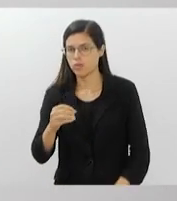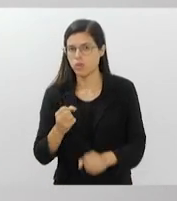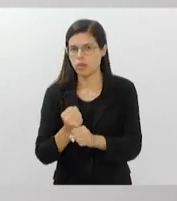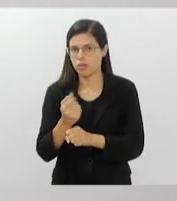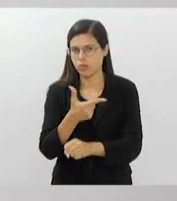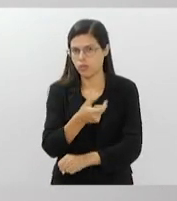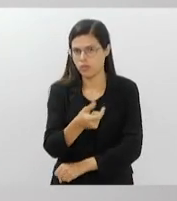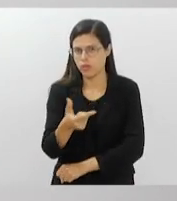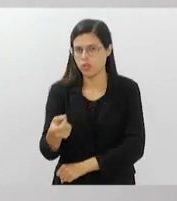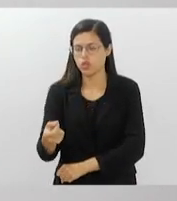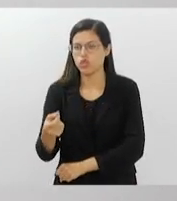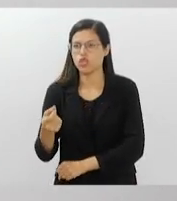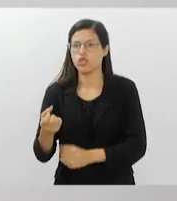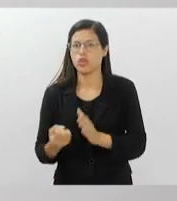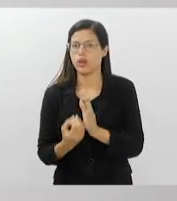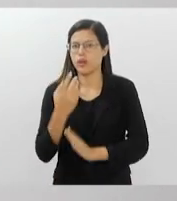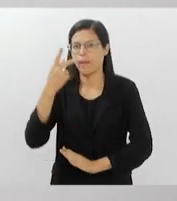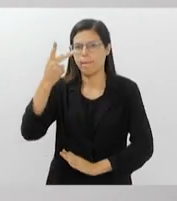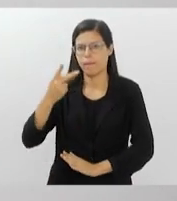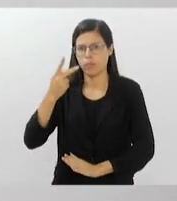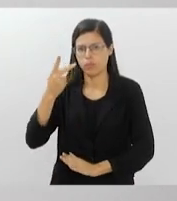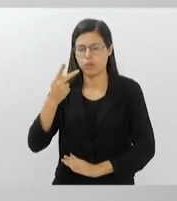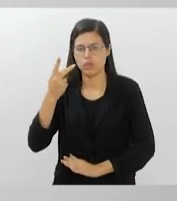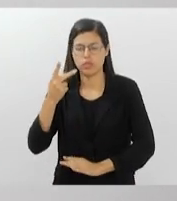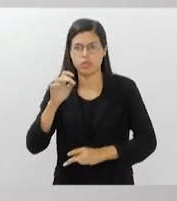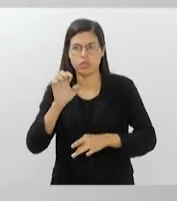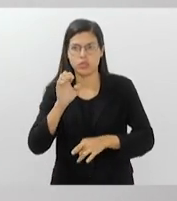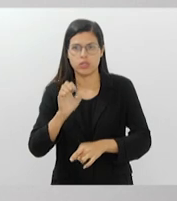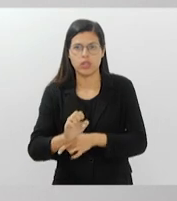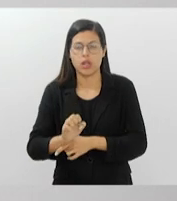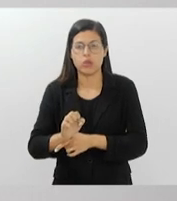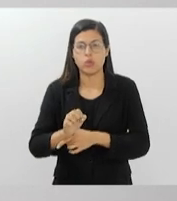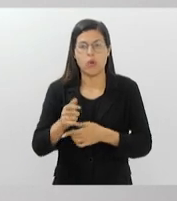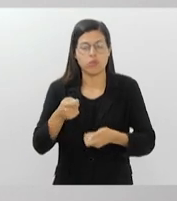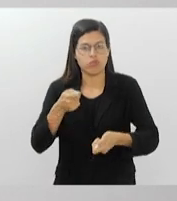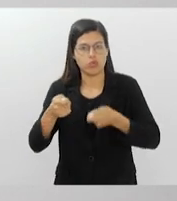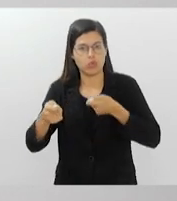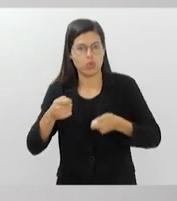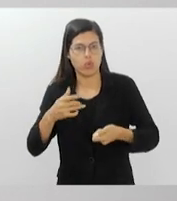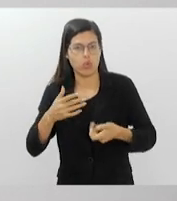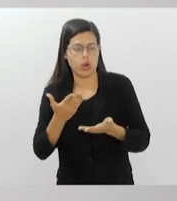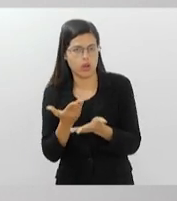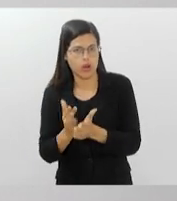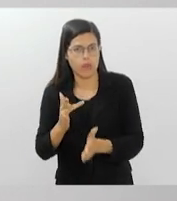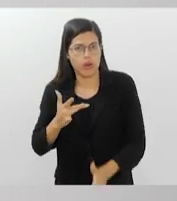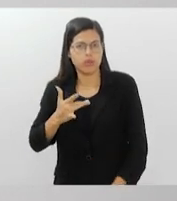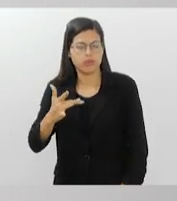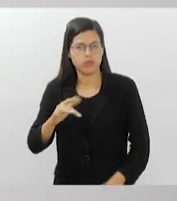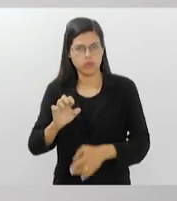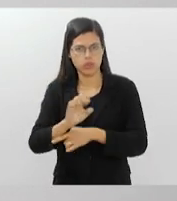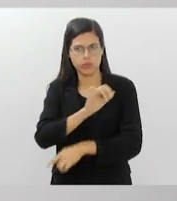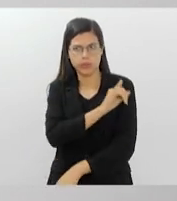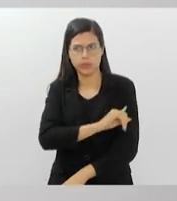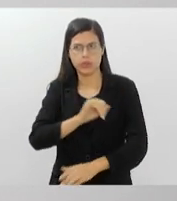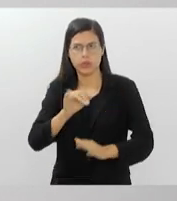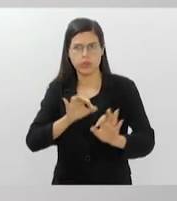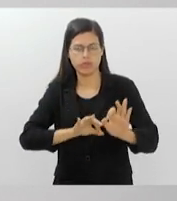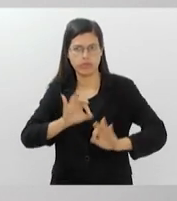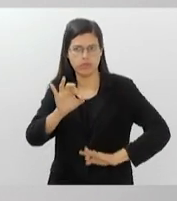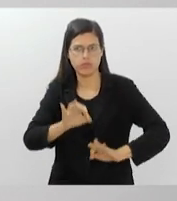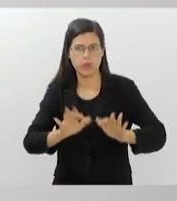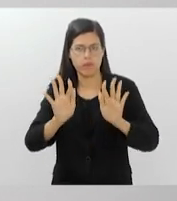que constitui a política estadual de controle e eliminação da tuberculose no estado do Rio de Janeiro o plano nacional pelo fim da